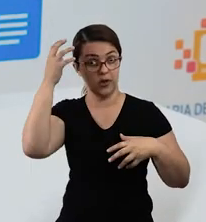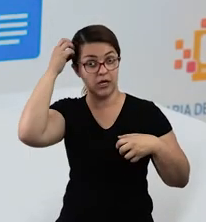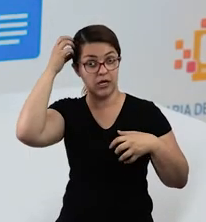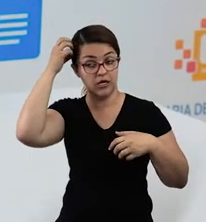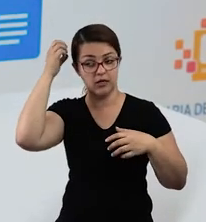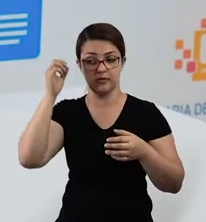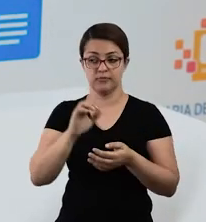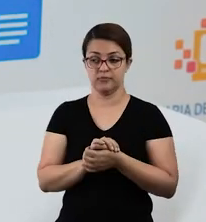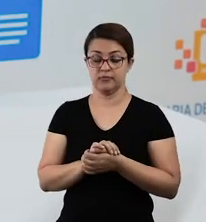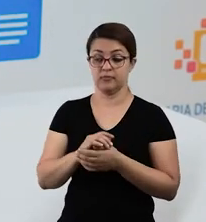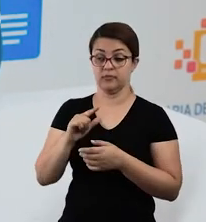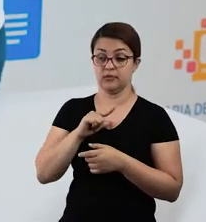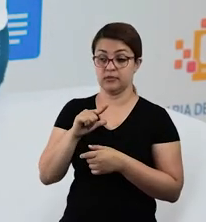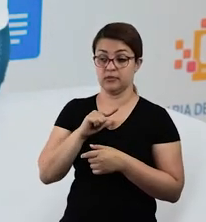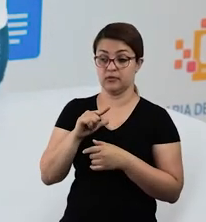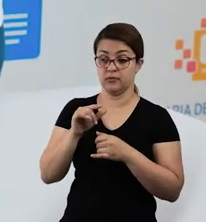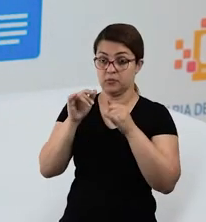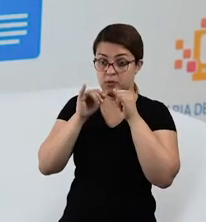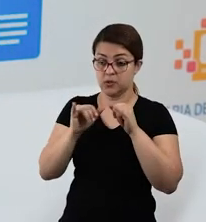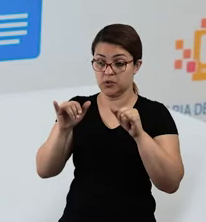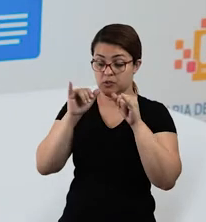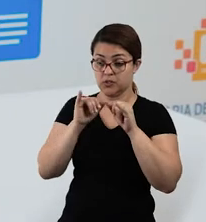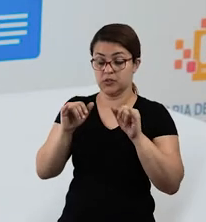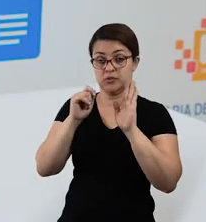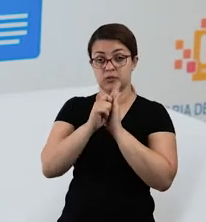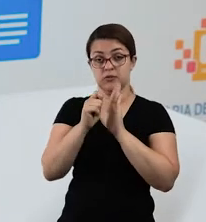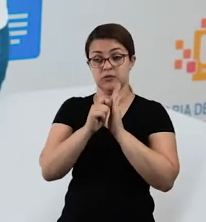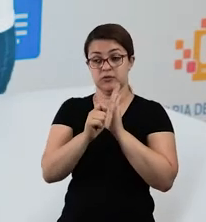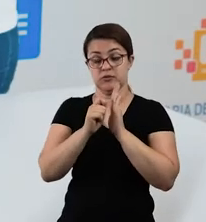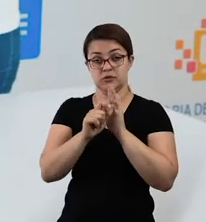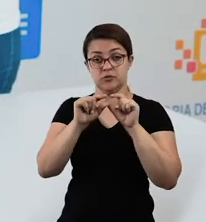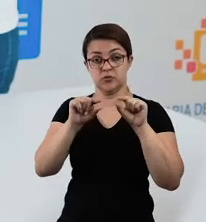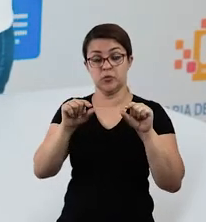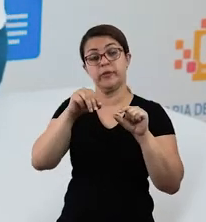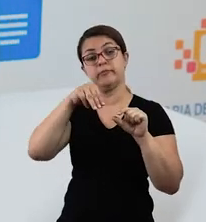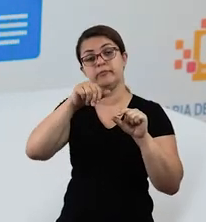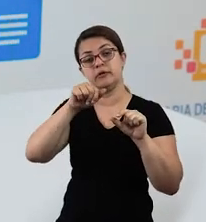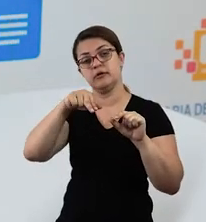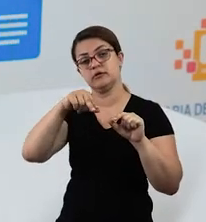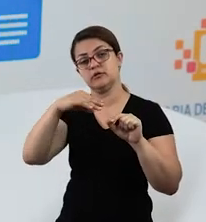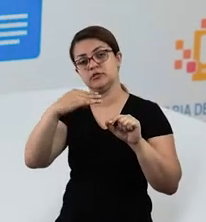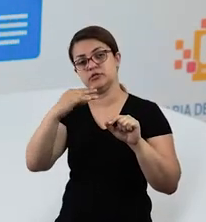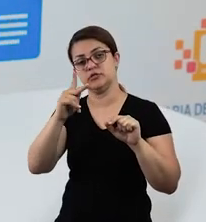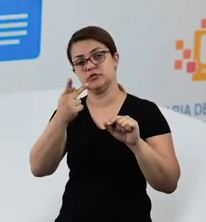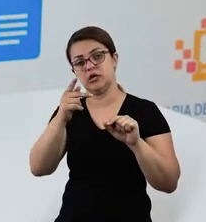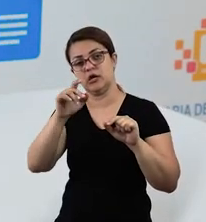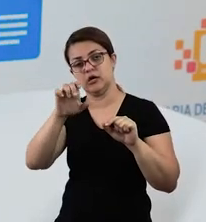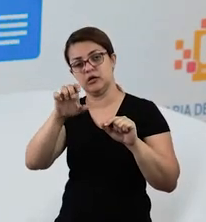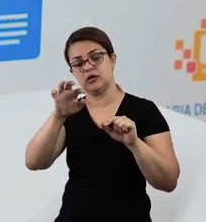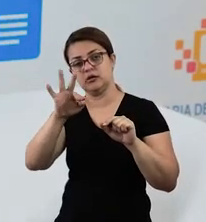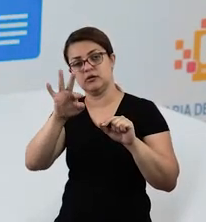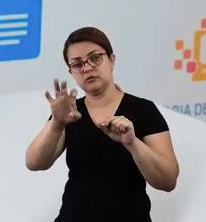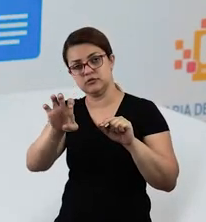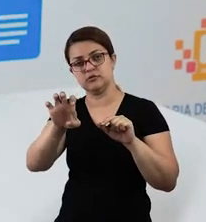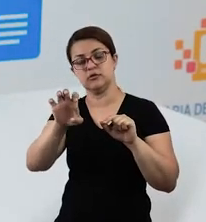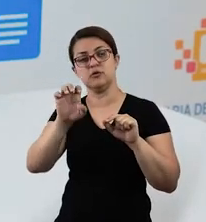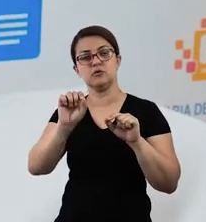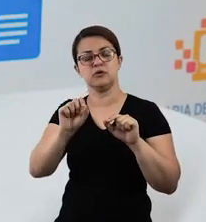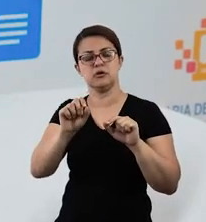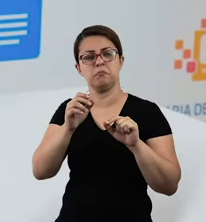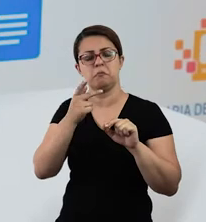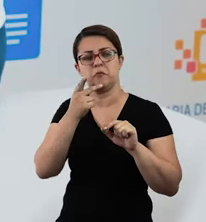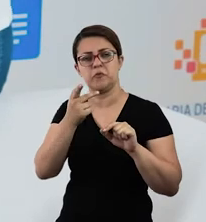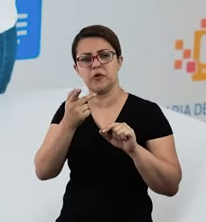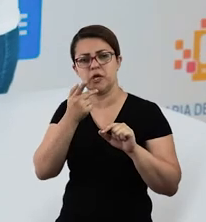macaquinho. E aqui tem uma manchete, né? Aqui, essa escrita aqui em cima é a manchete, que vai contar pra gente sobre o que